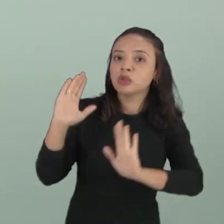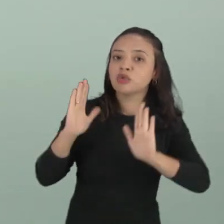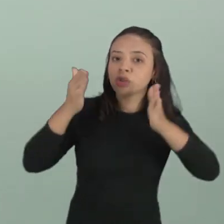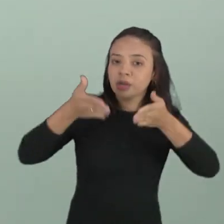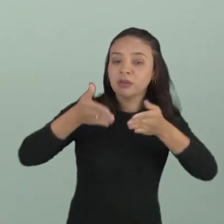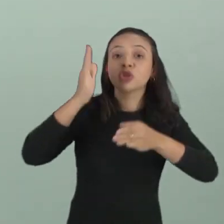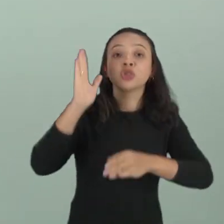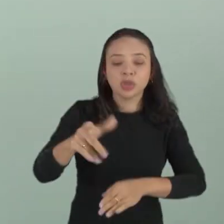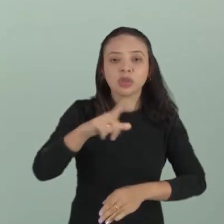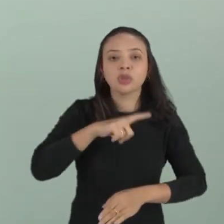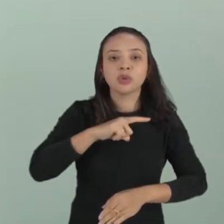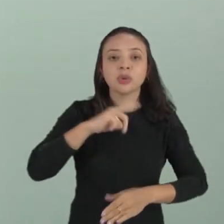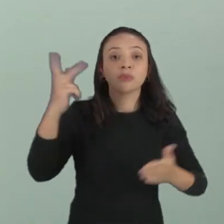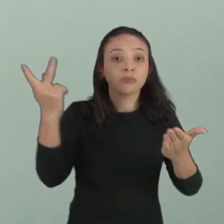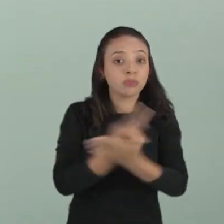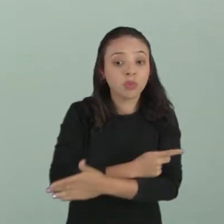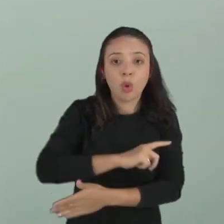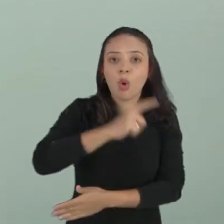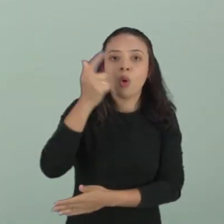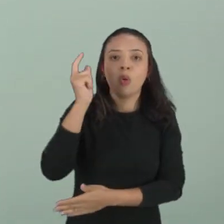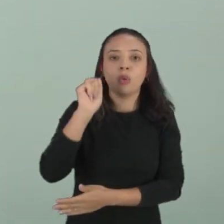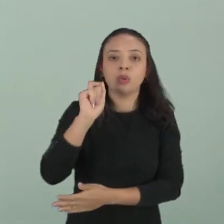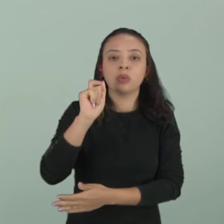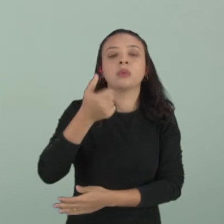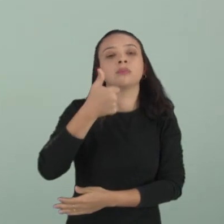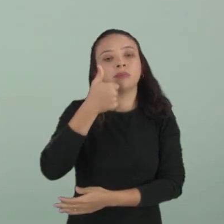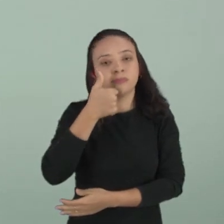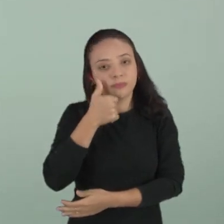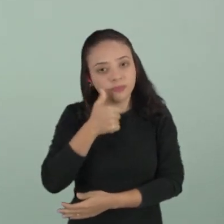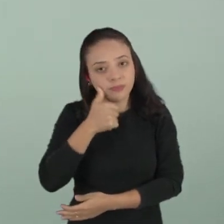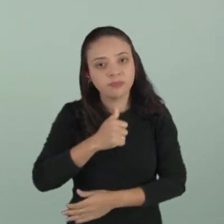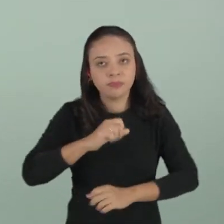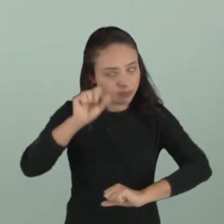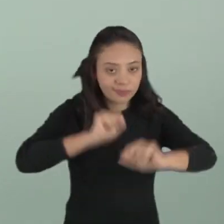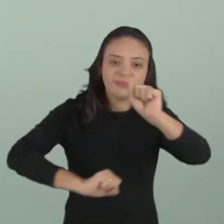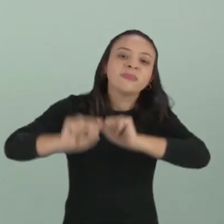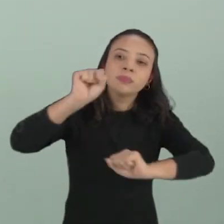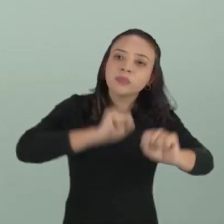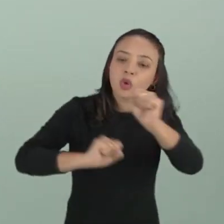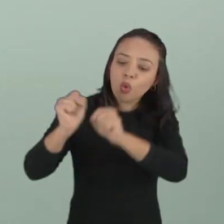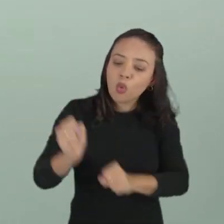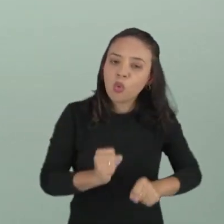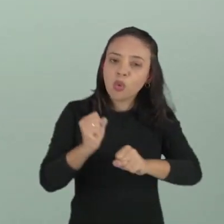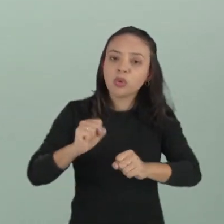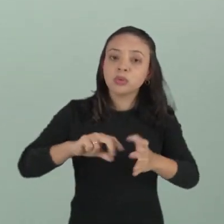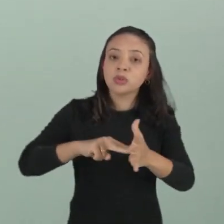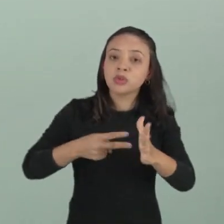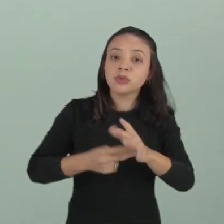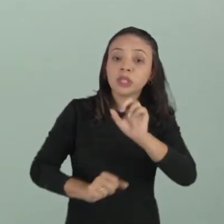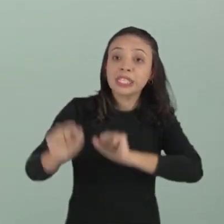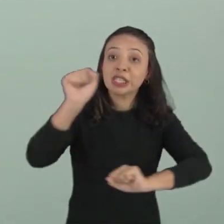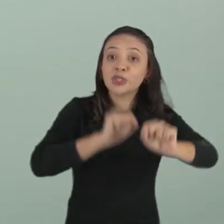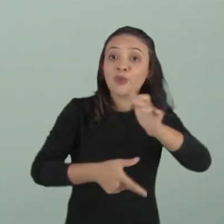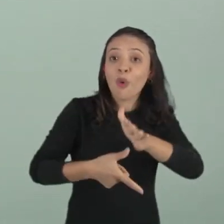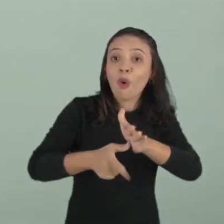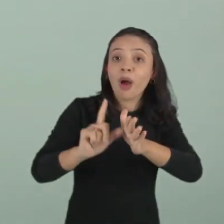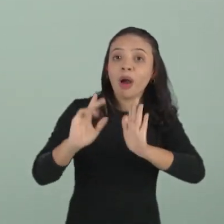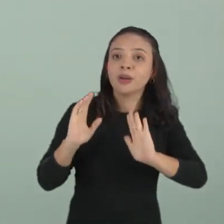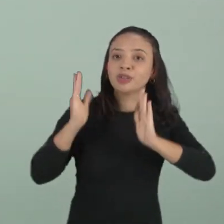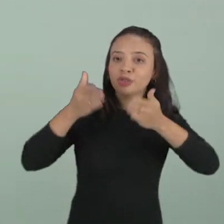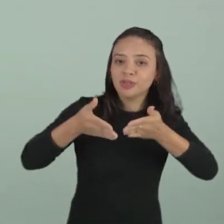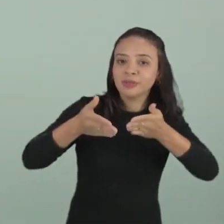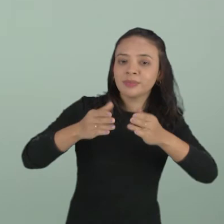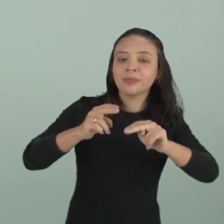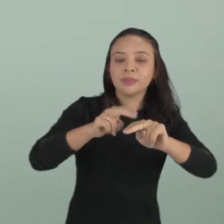chegar, já havia ocorrido outra coisa. A moça limpara. Então, ela limpou antes de eu entrar. Chamamos